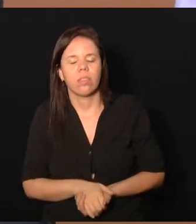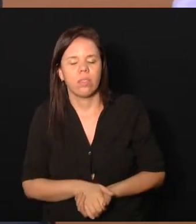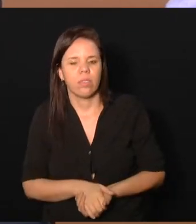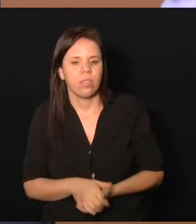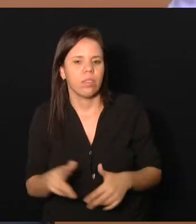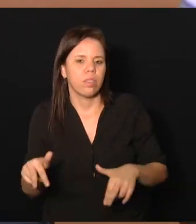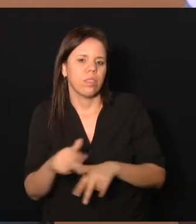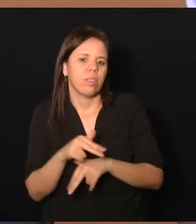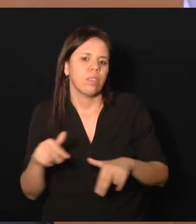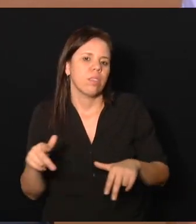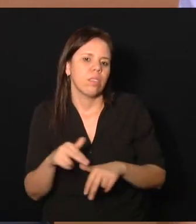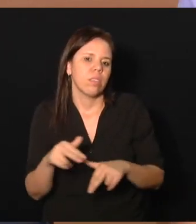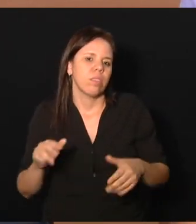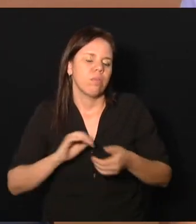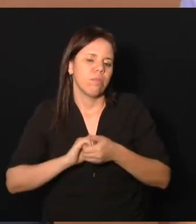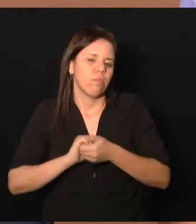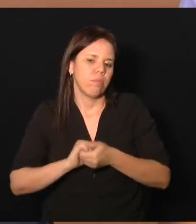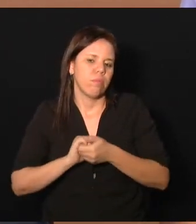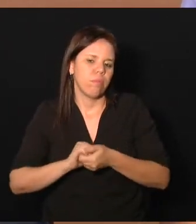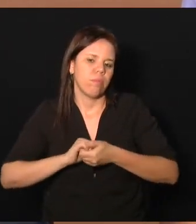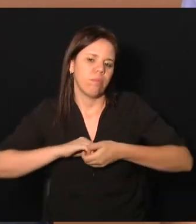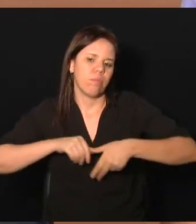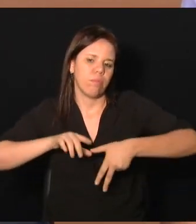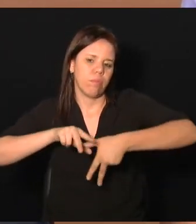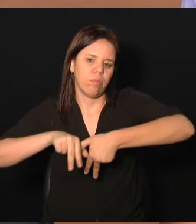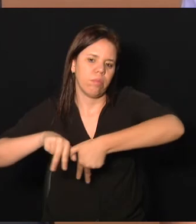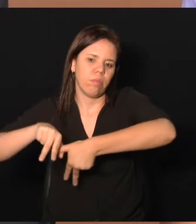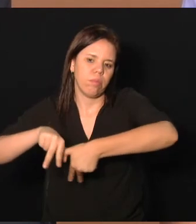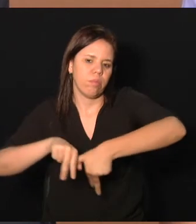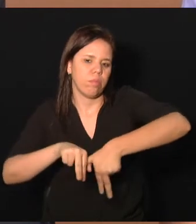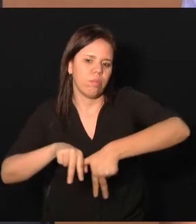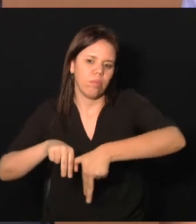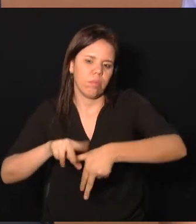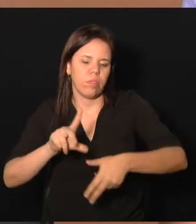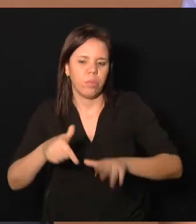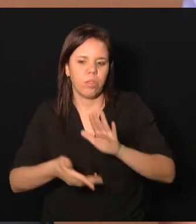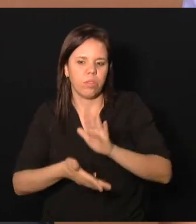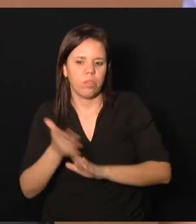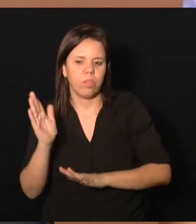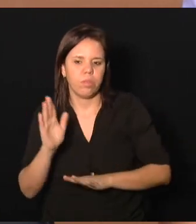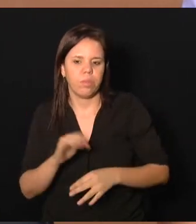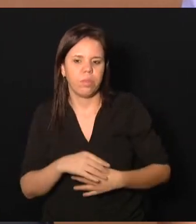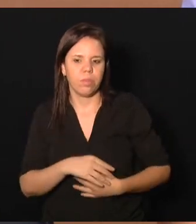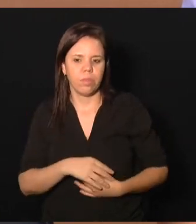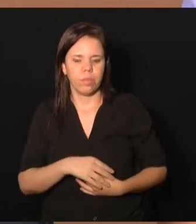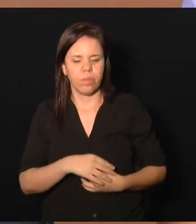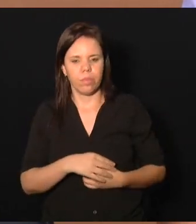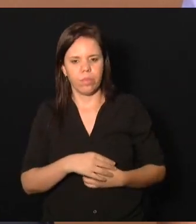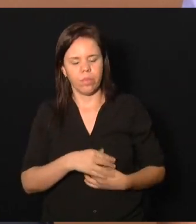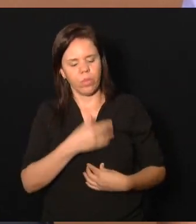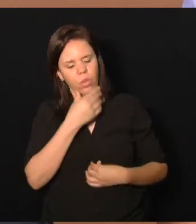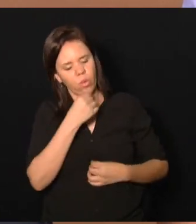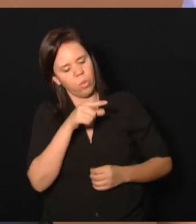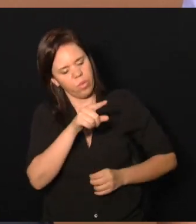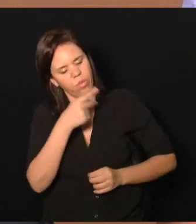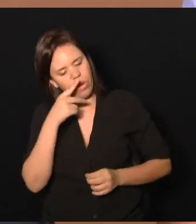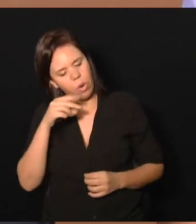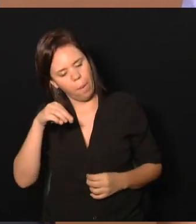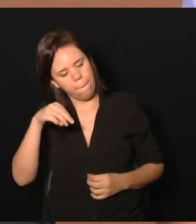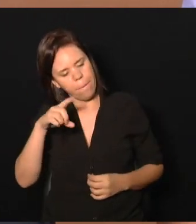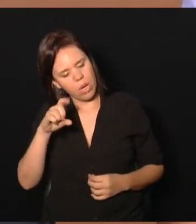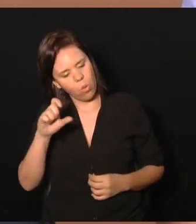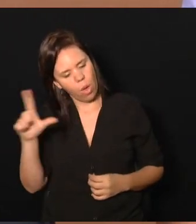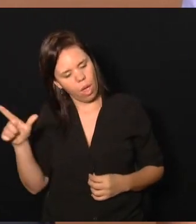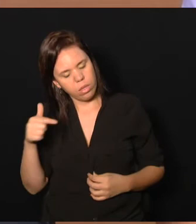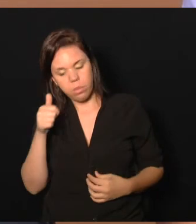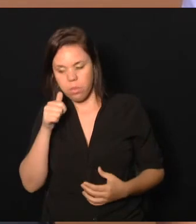andava de mãos dadas com minha mãe. E quando ele saiu, o açougueiro falou: seu Manuel, o senhor